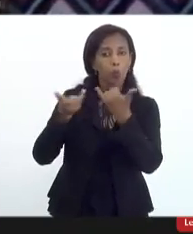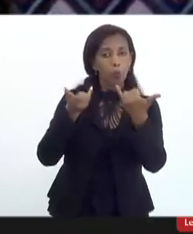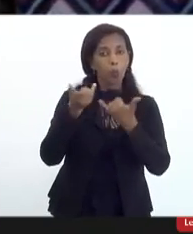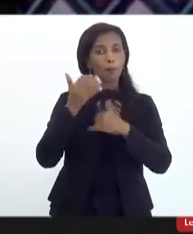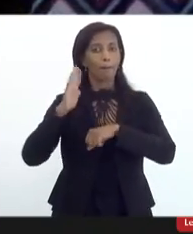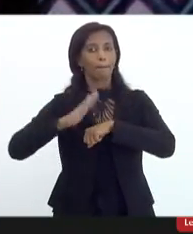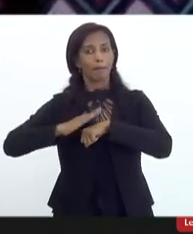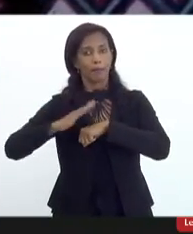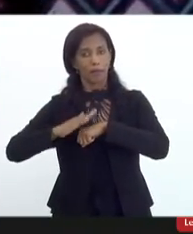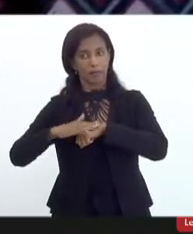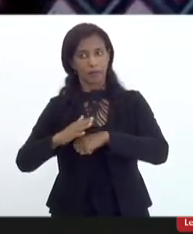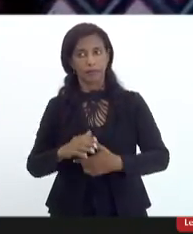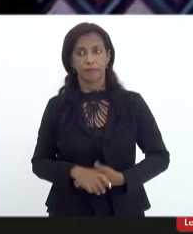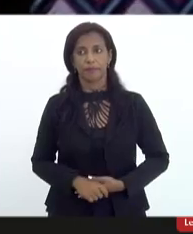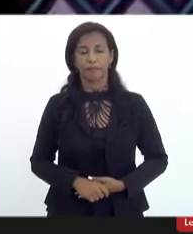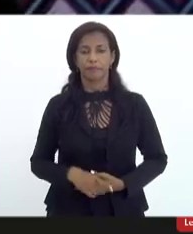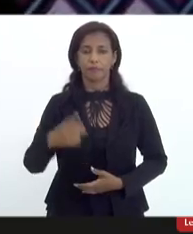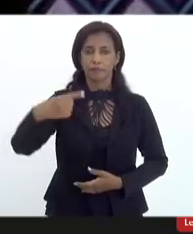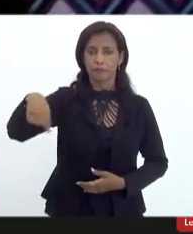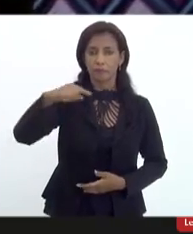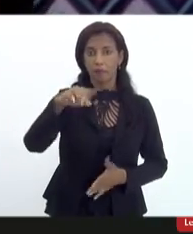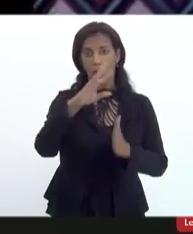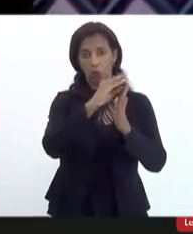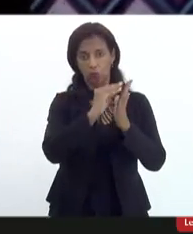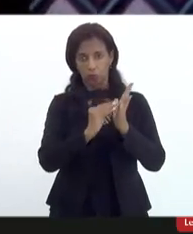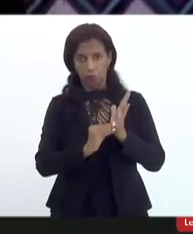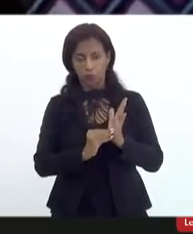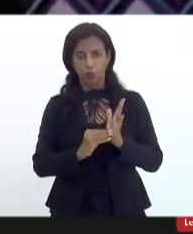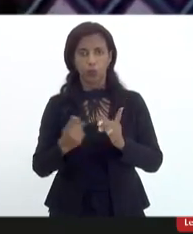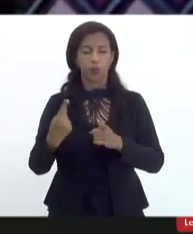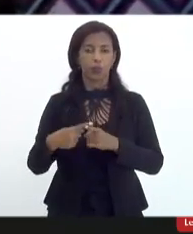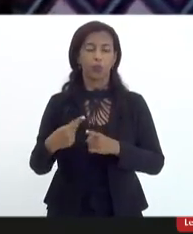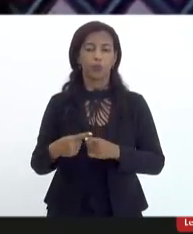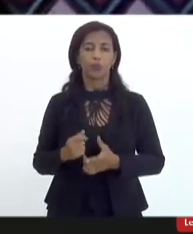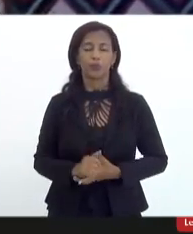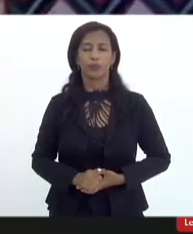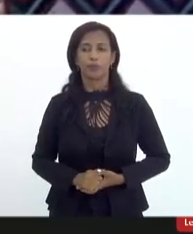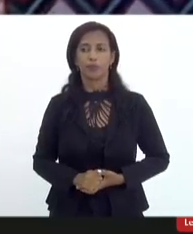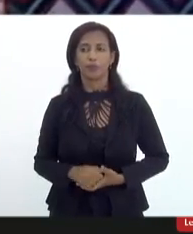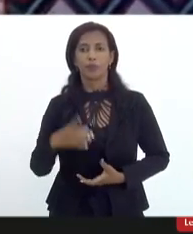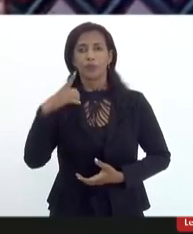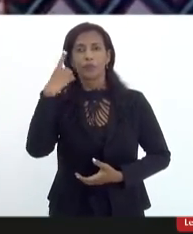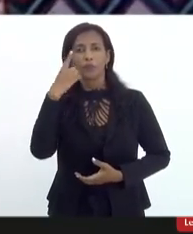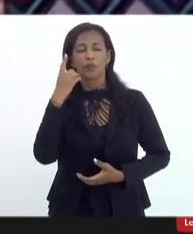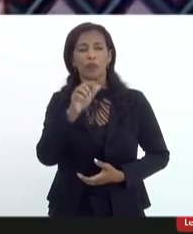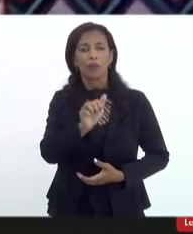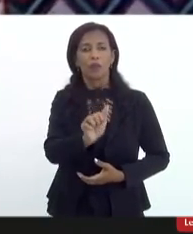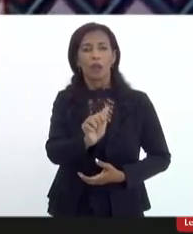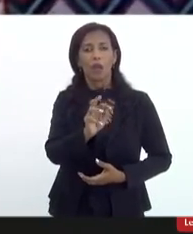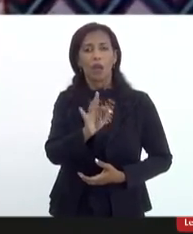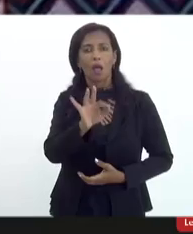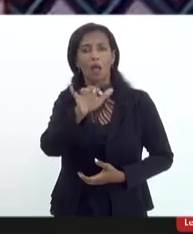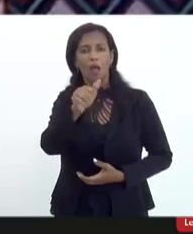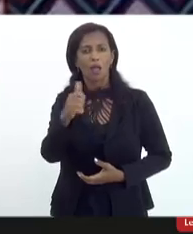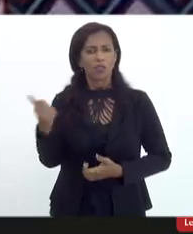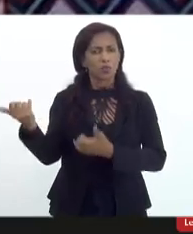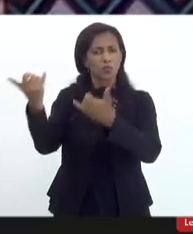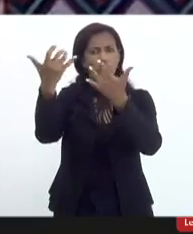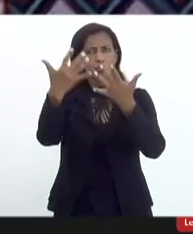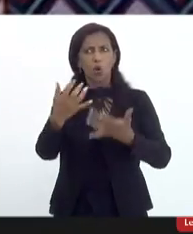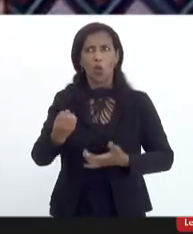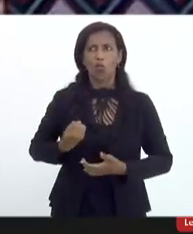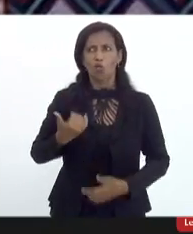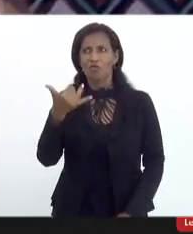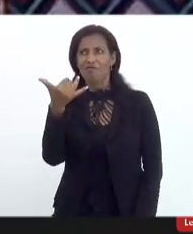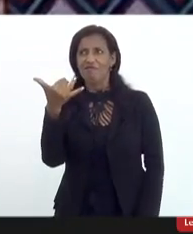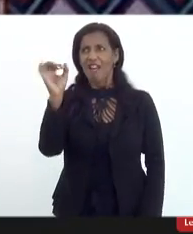né, desses conteúdos, porque... O deputado Átila Nunes mencionava aqui, dando nota